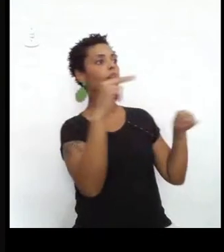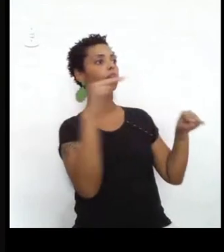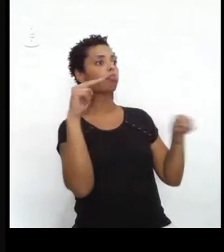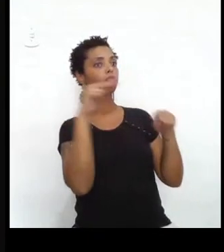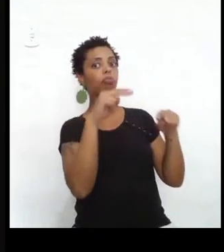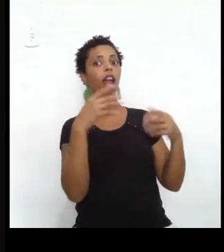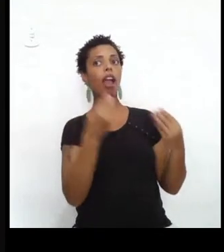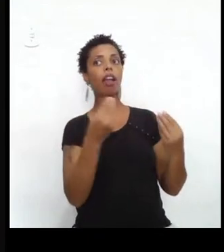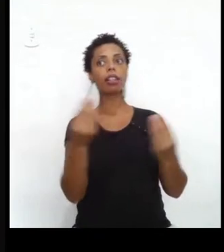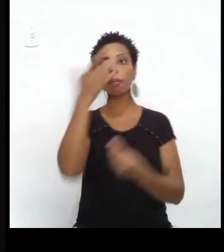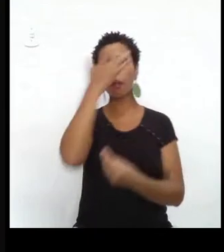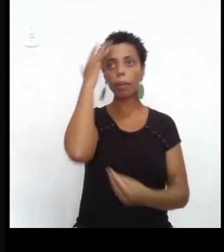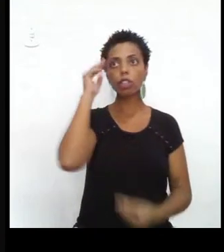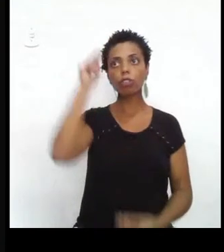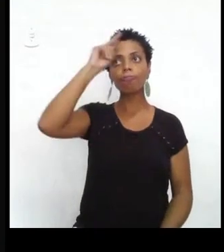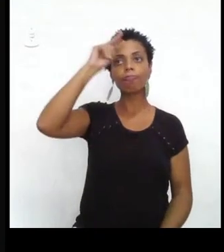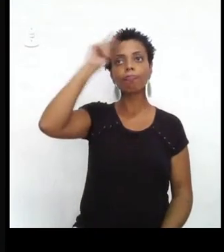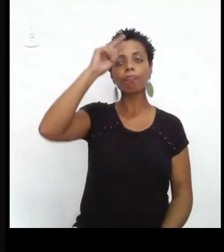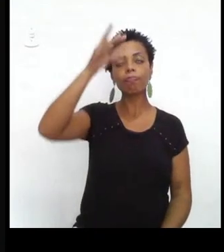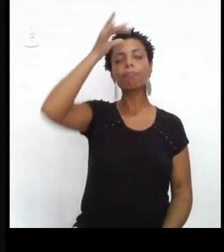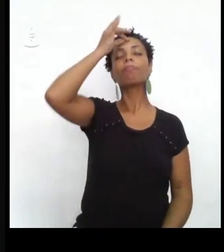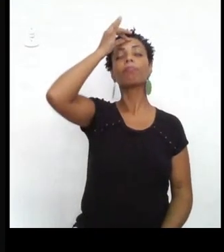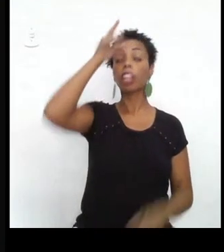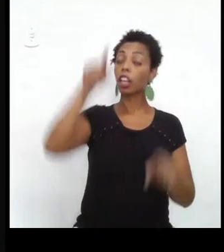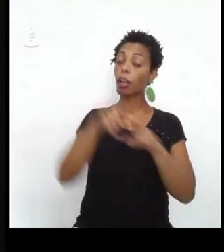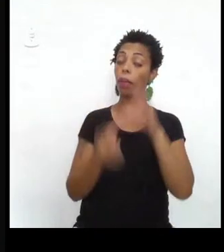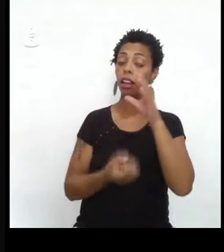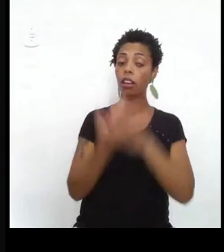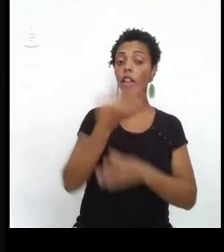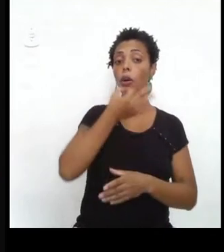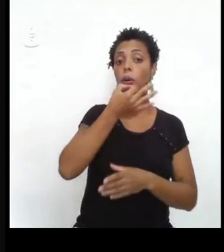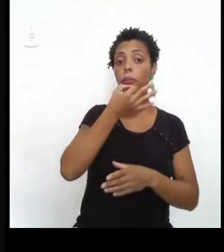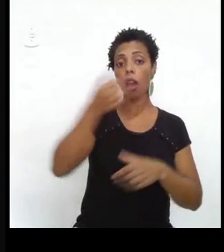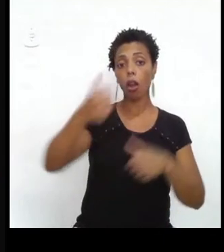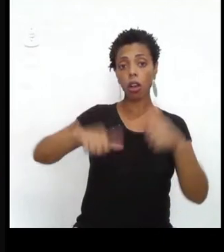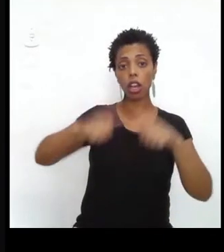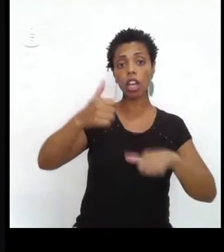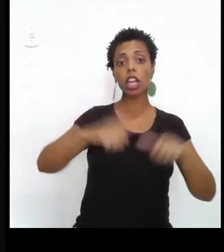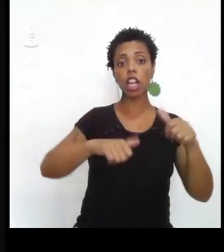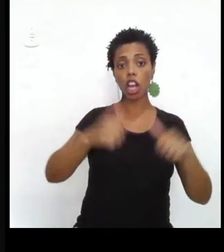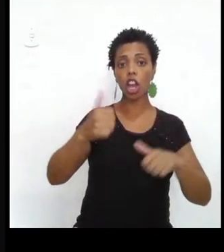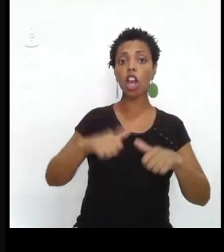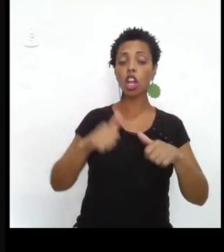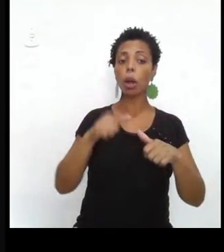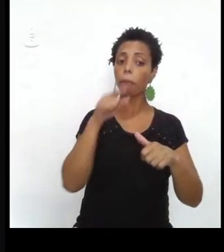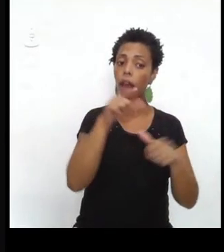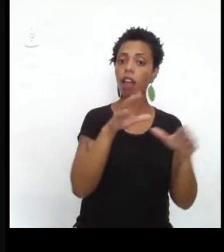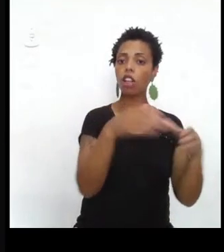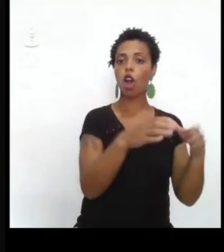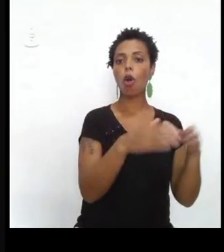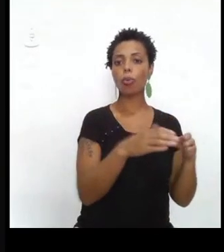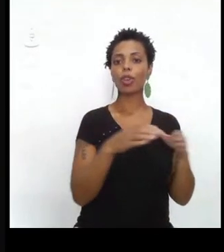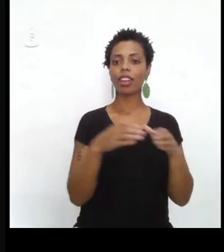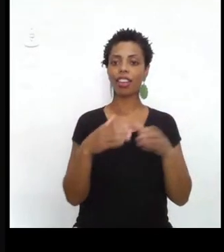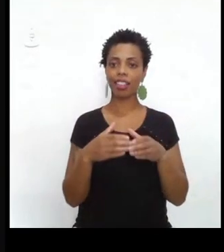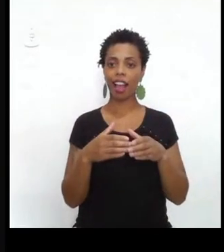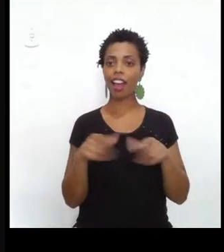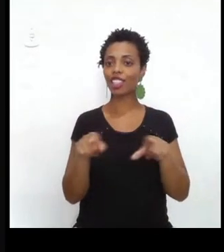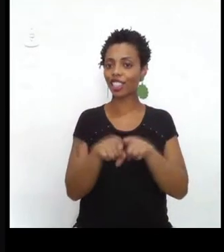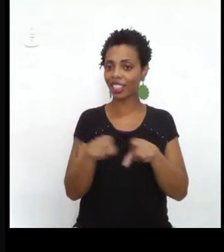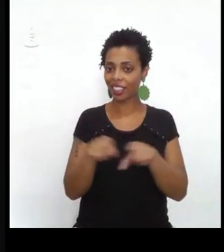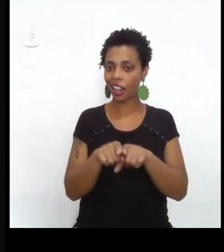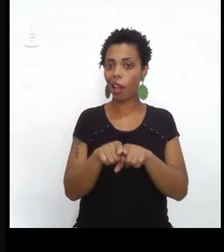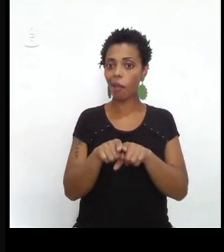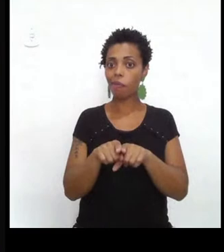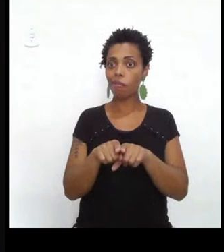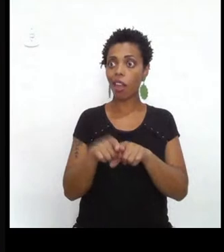pensamento crítico para e da tricomoníase e em paralelo não é mas não sou essa cena